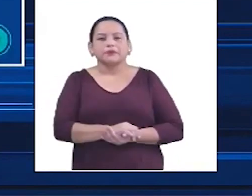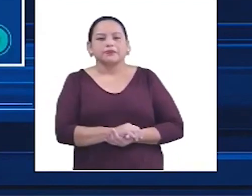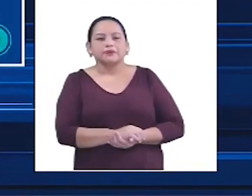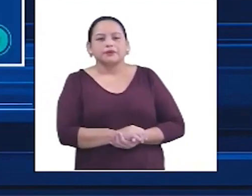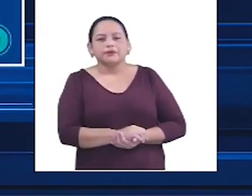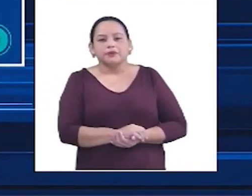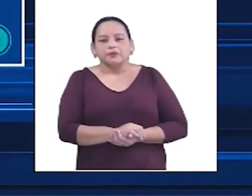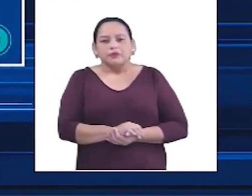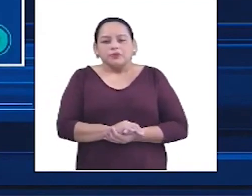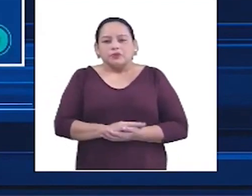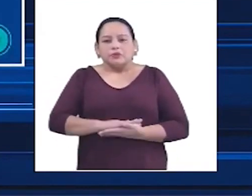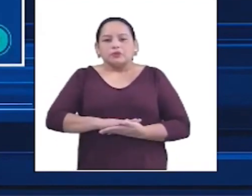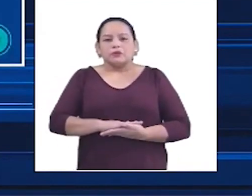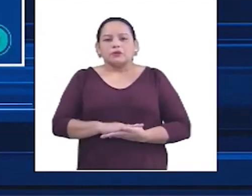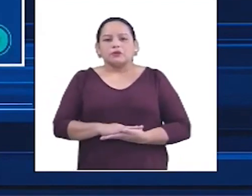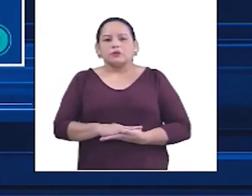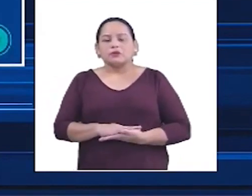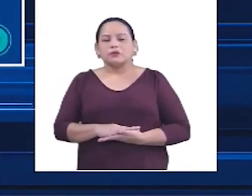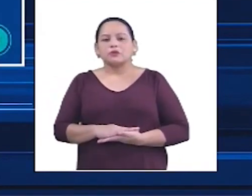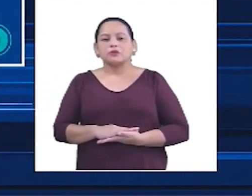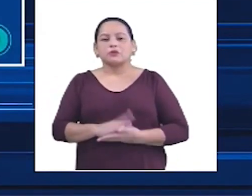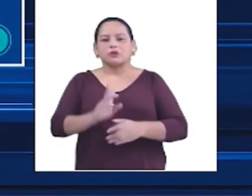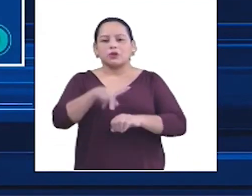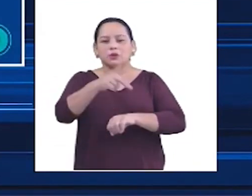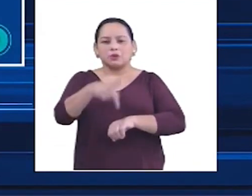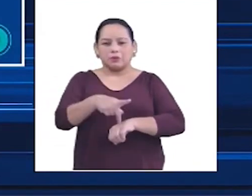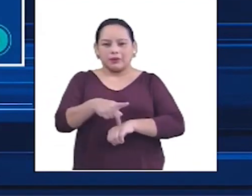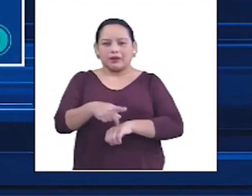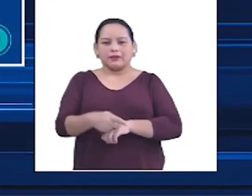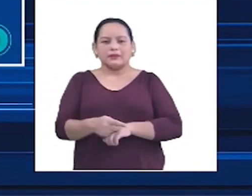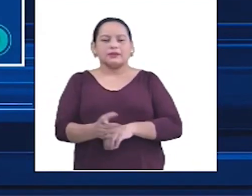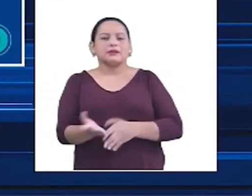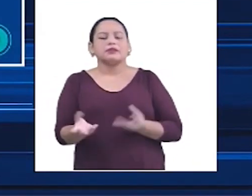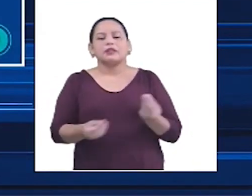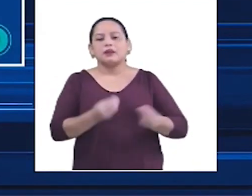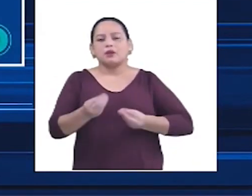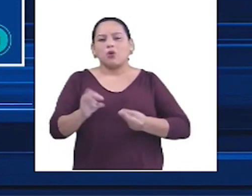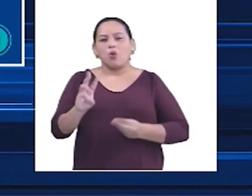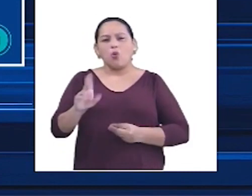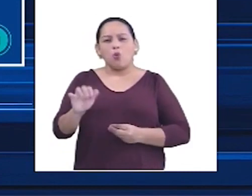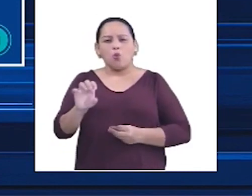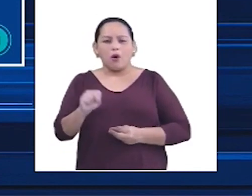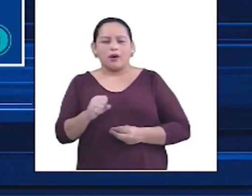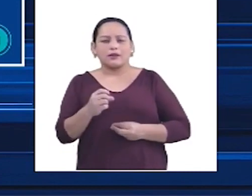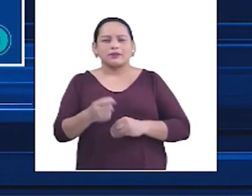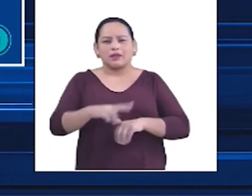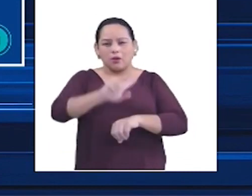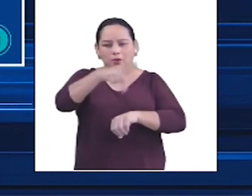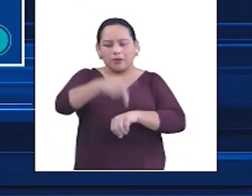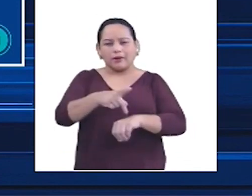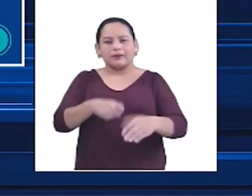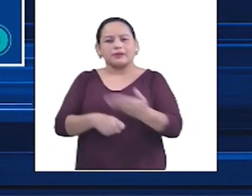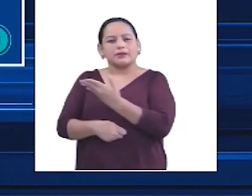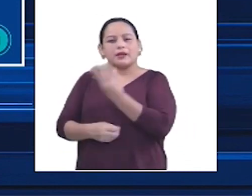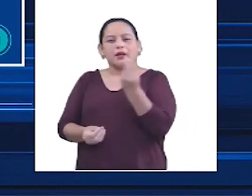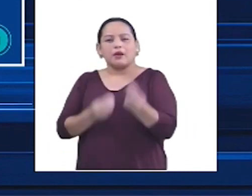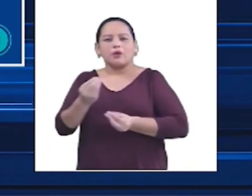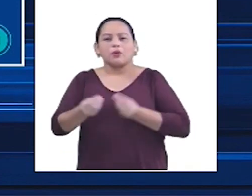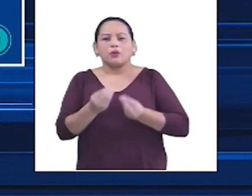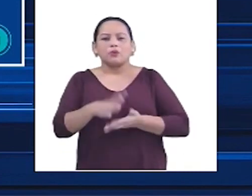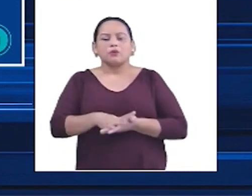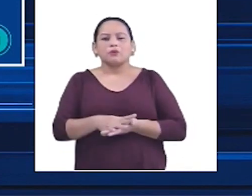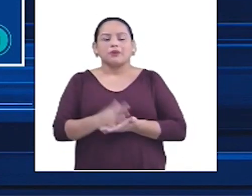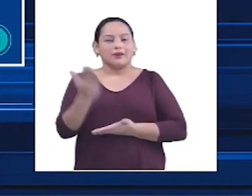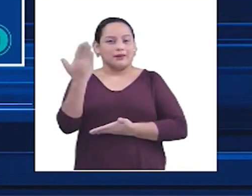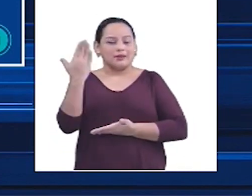Guyana was a United Kingdom colony. a Guiana, então, foi uma...